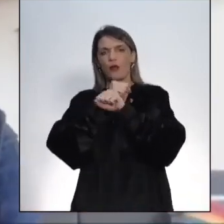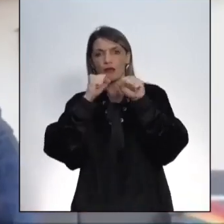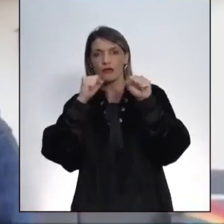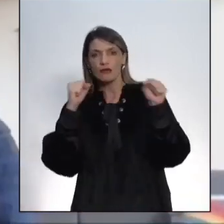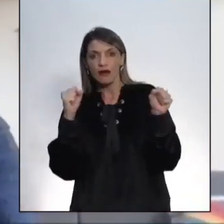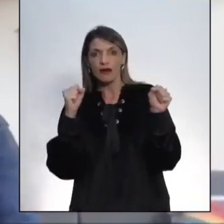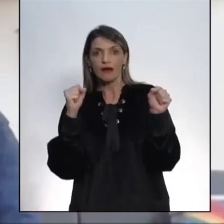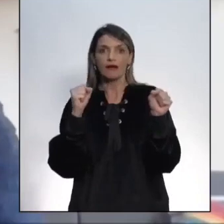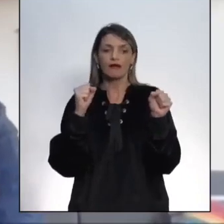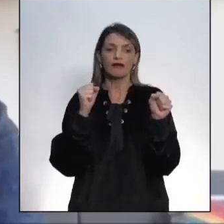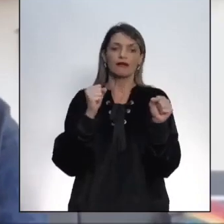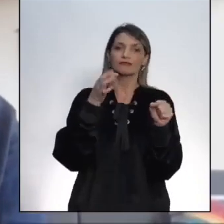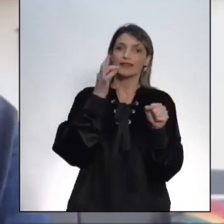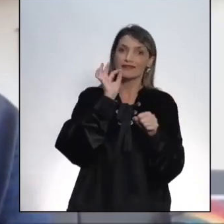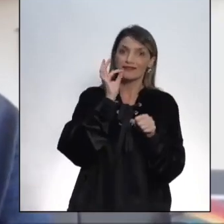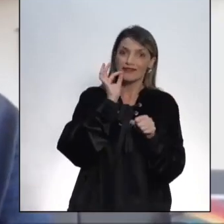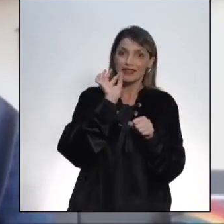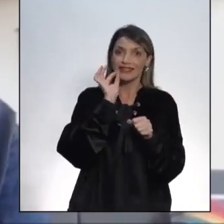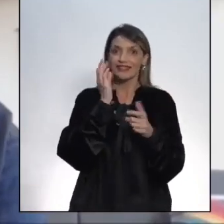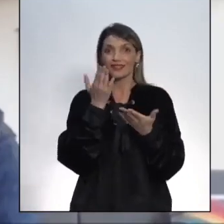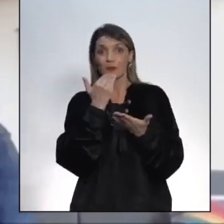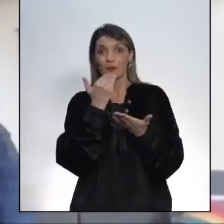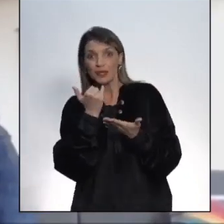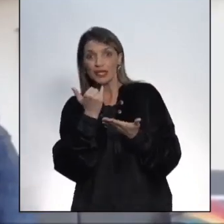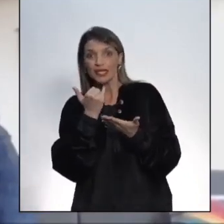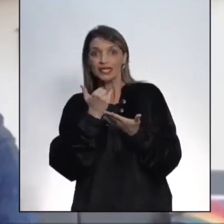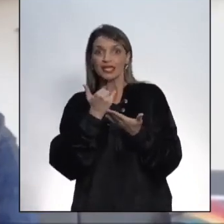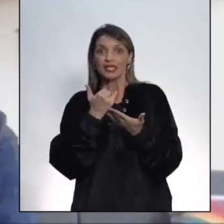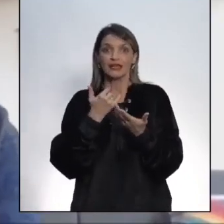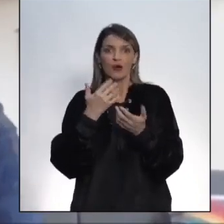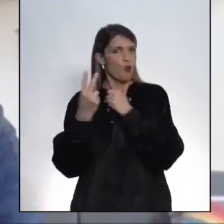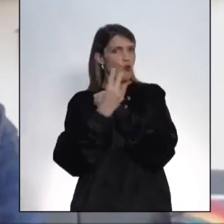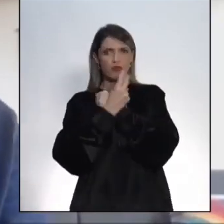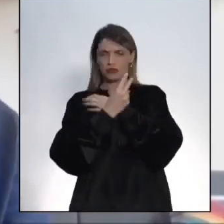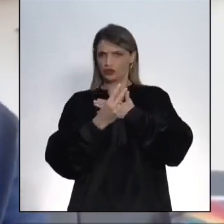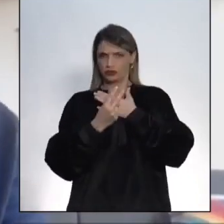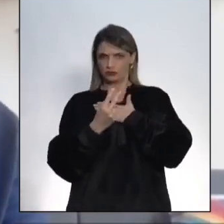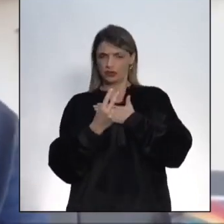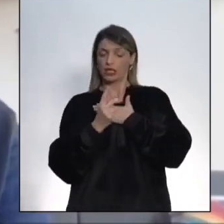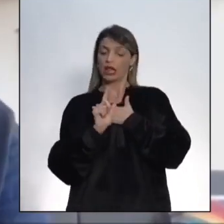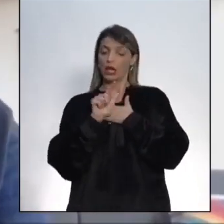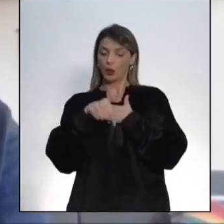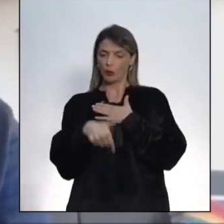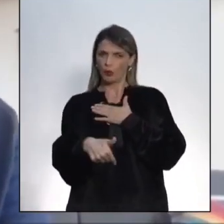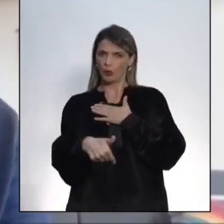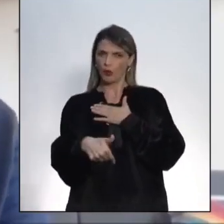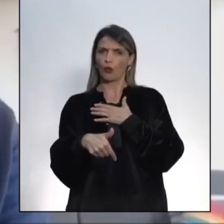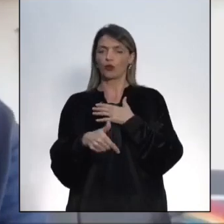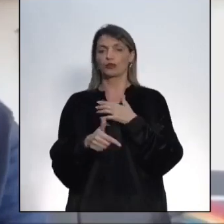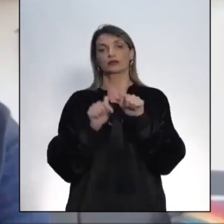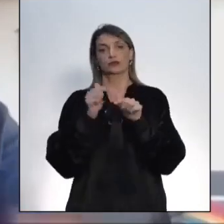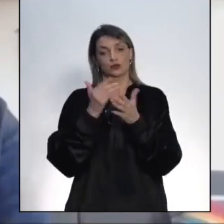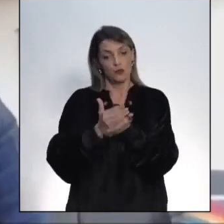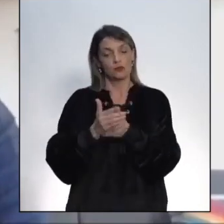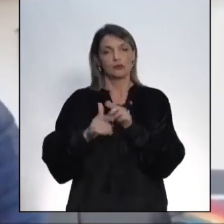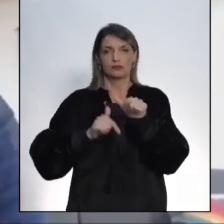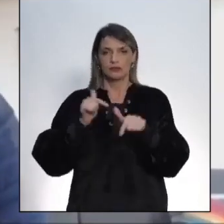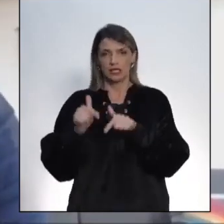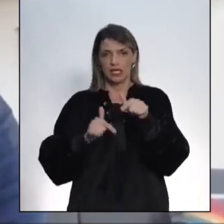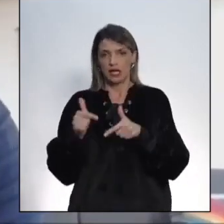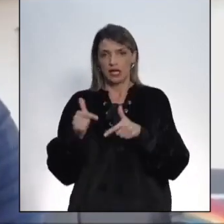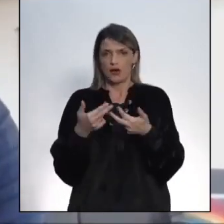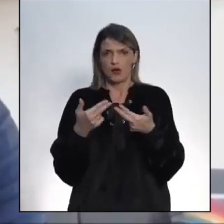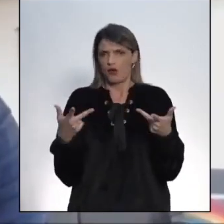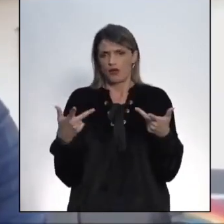mim. Preciso ter um momento que eu vou começar a trabalhar e preciso garantir dentro desse meu dia aqueles momentos em que eu vou fazer coisas para mim, que